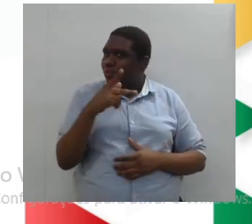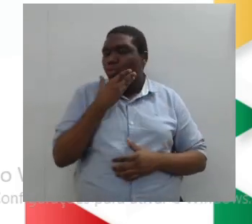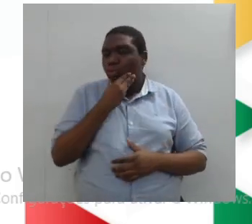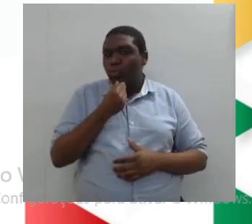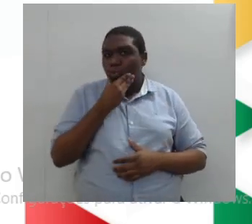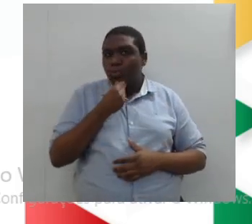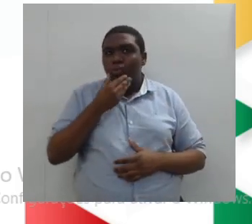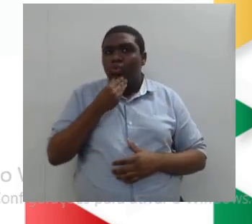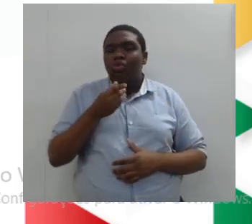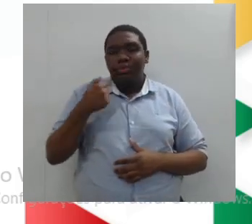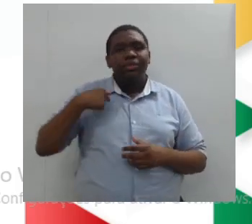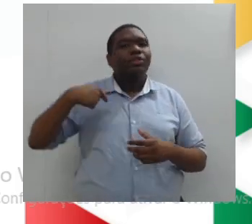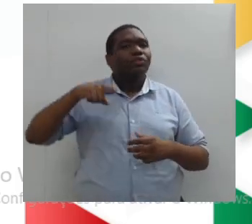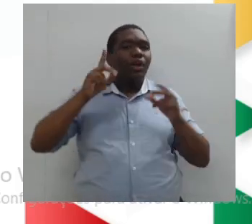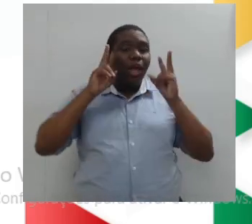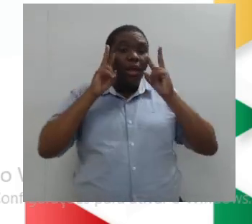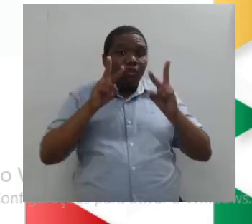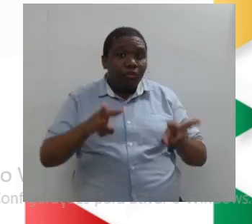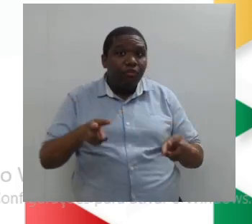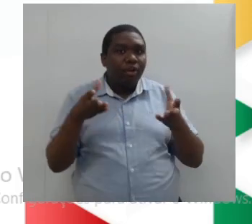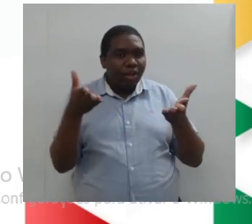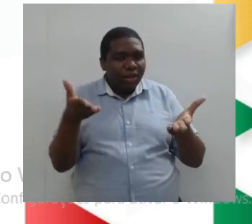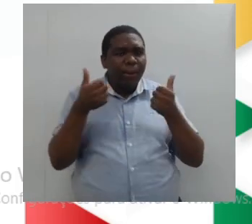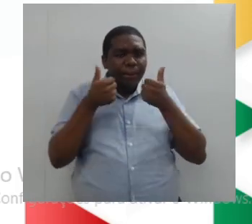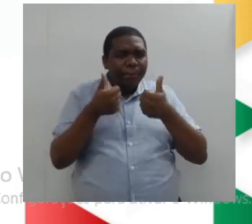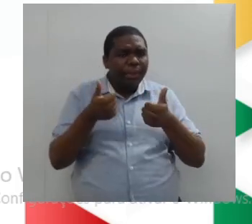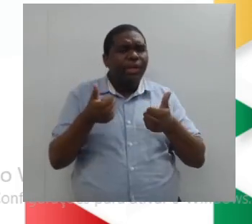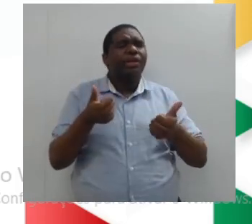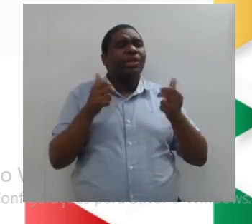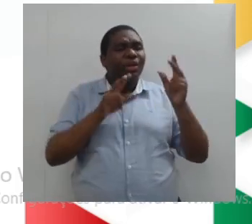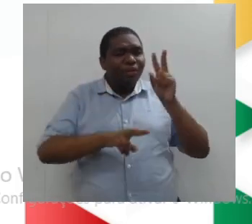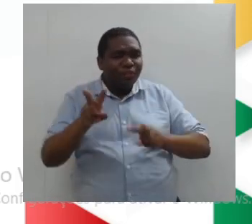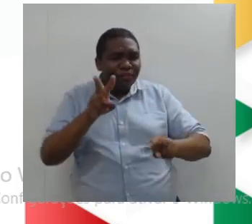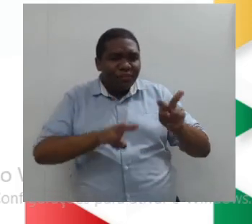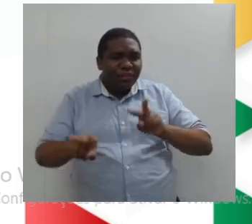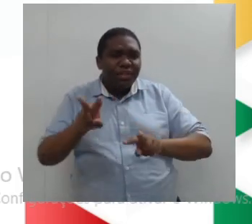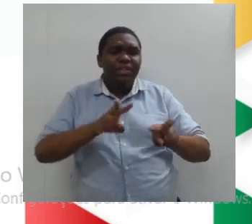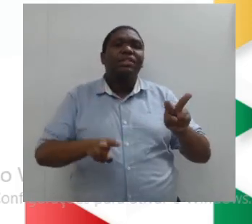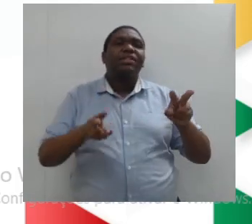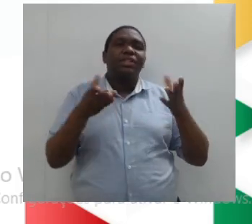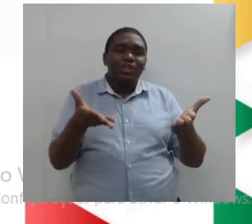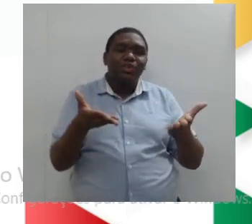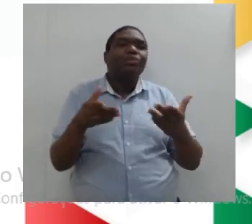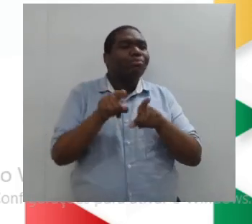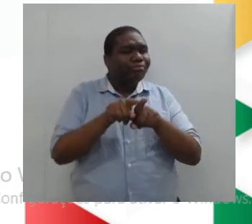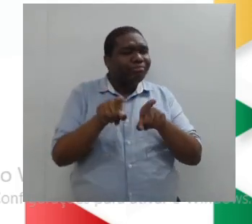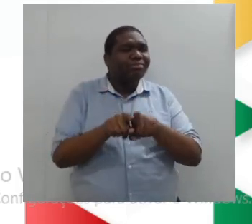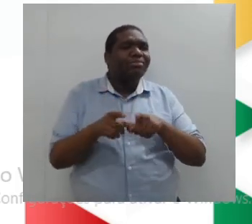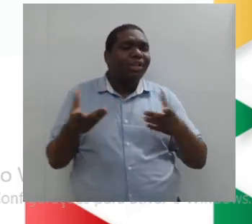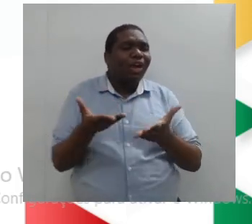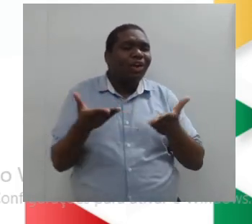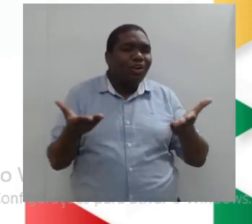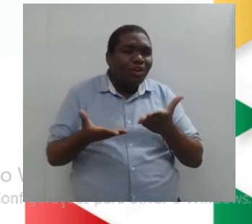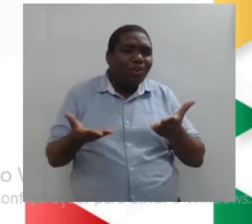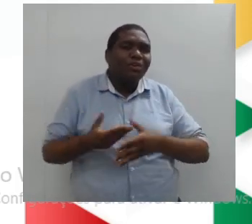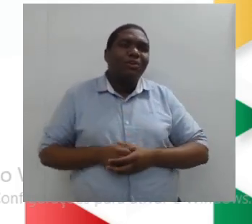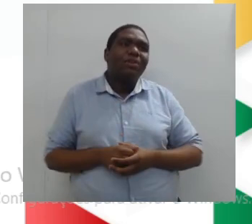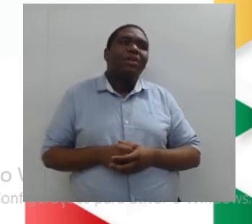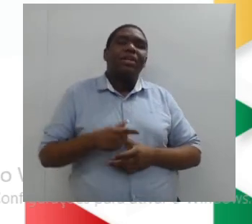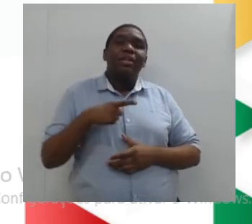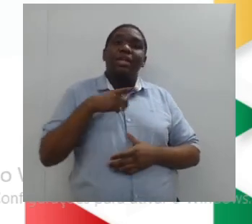e observem bem, certo? Esta questão de, justamente voltando ao